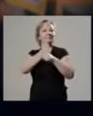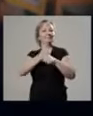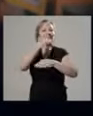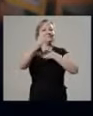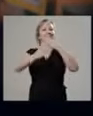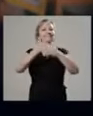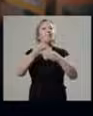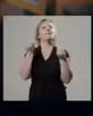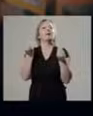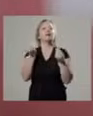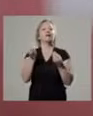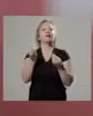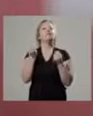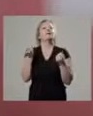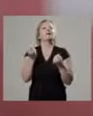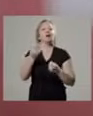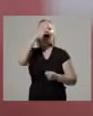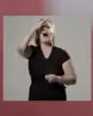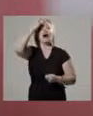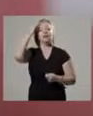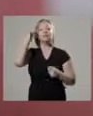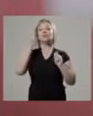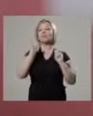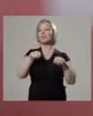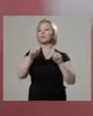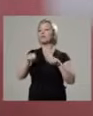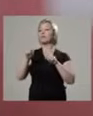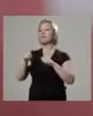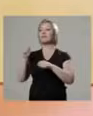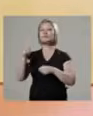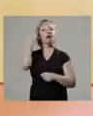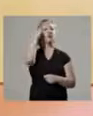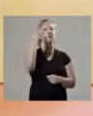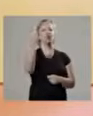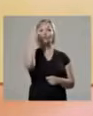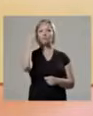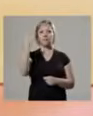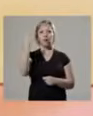construída para aqueles que têm habilidade em se locomover.